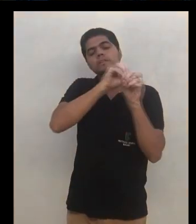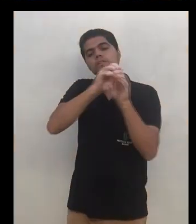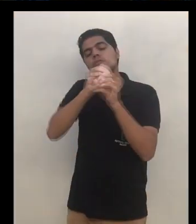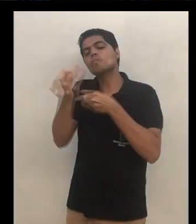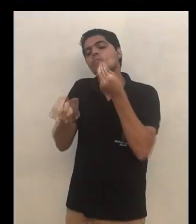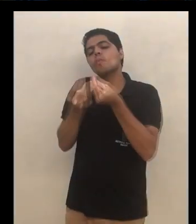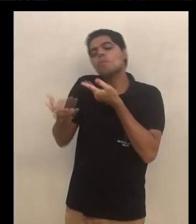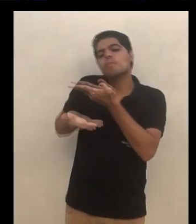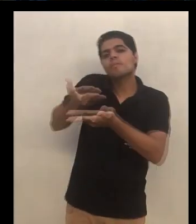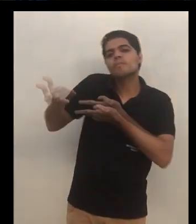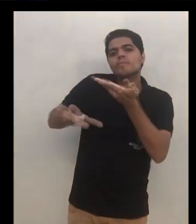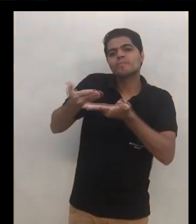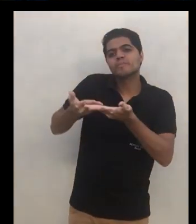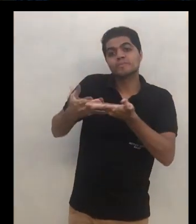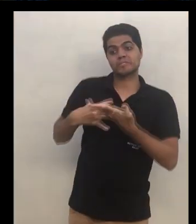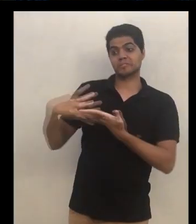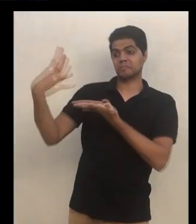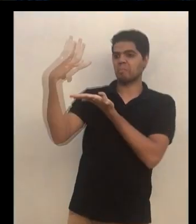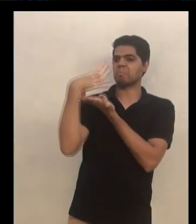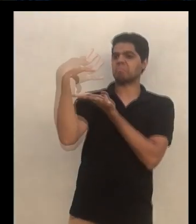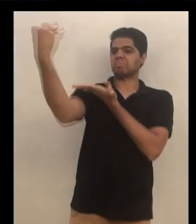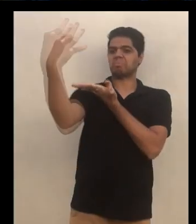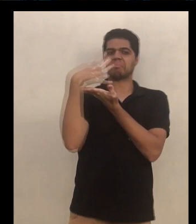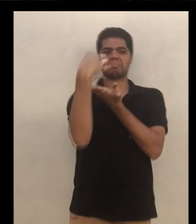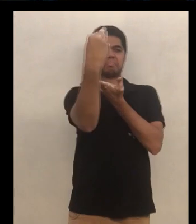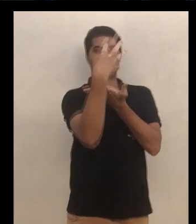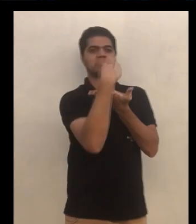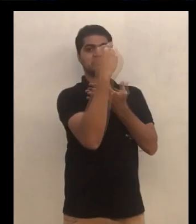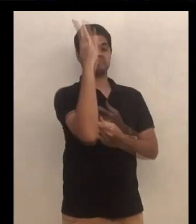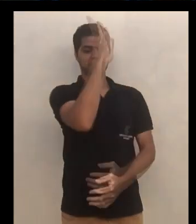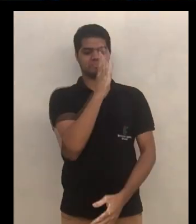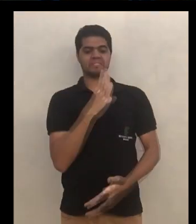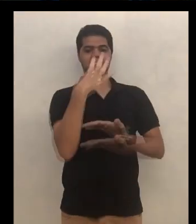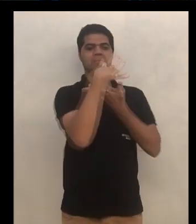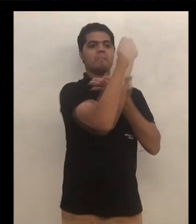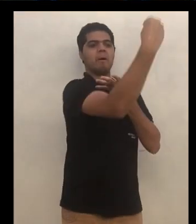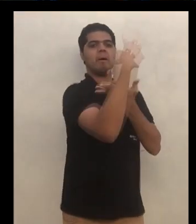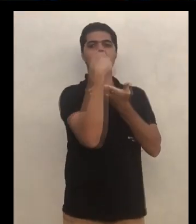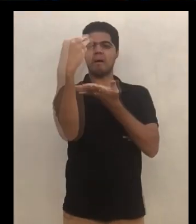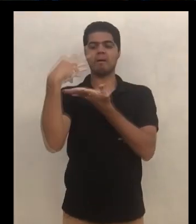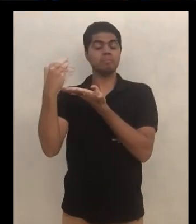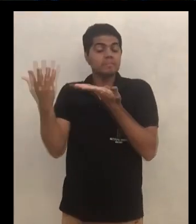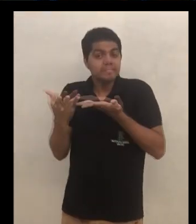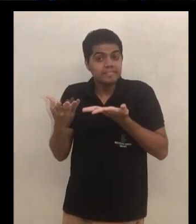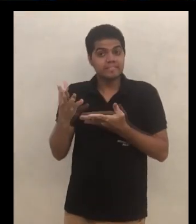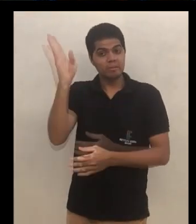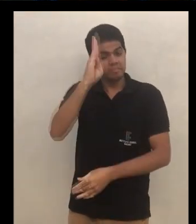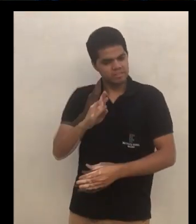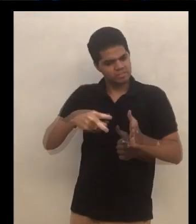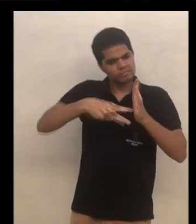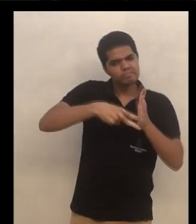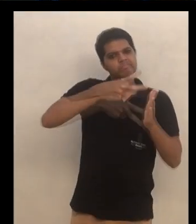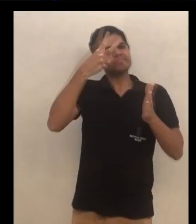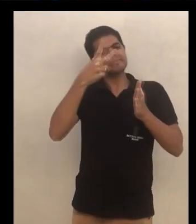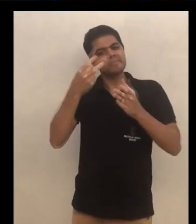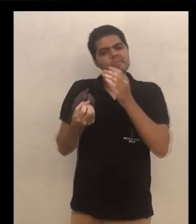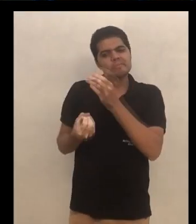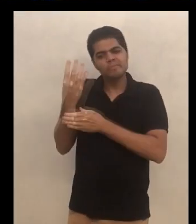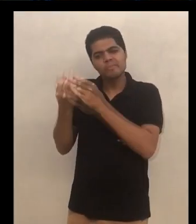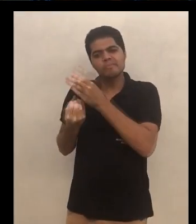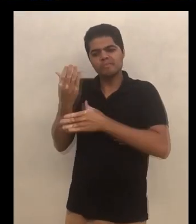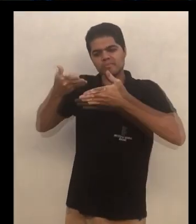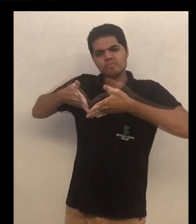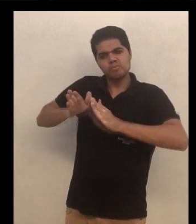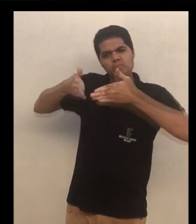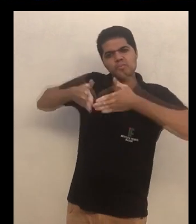E hoje a gente é copiado no mundo todo. Então o Brasil avançou muito. Somos o segundo lugar em produção de frango,